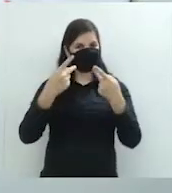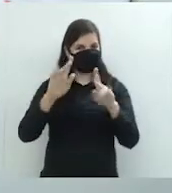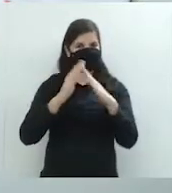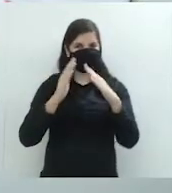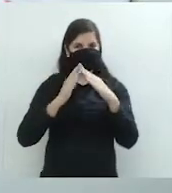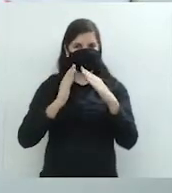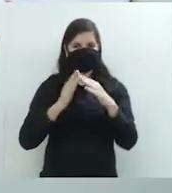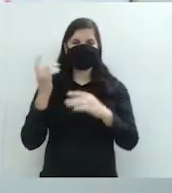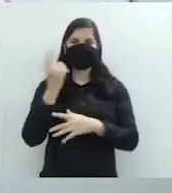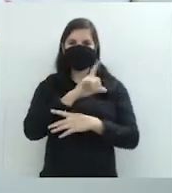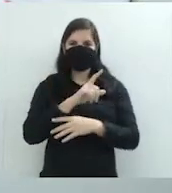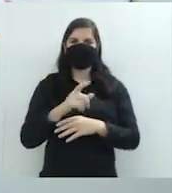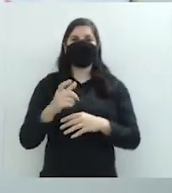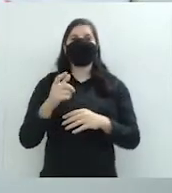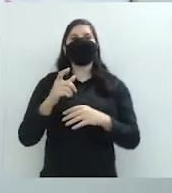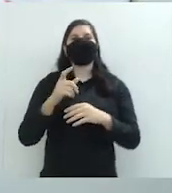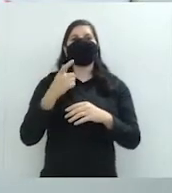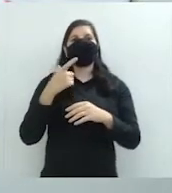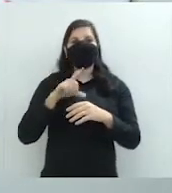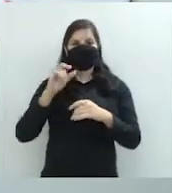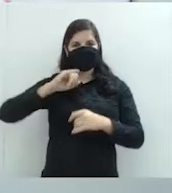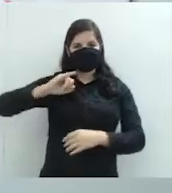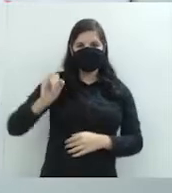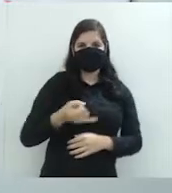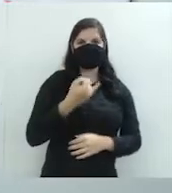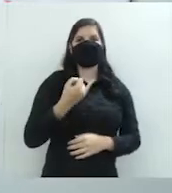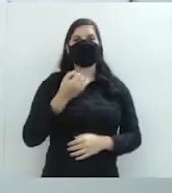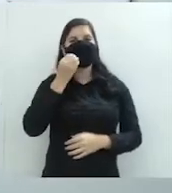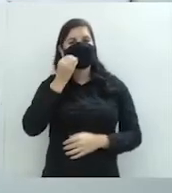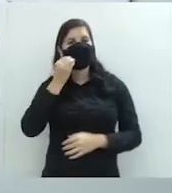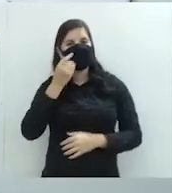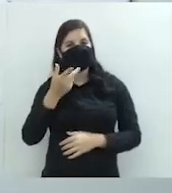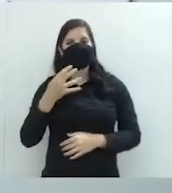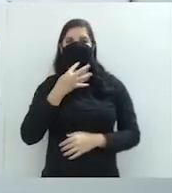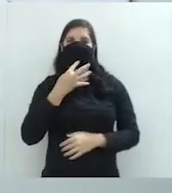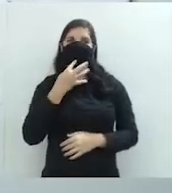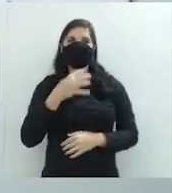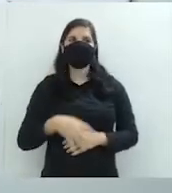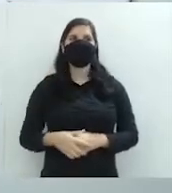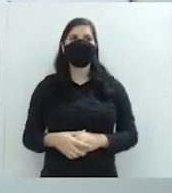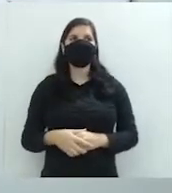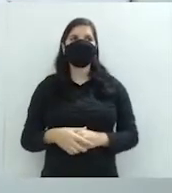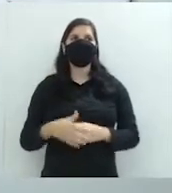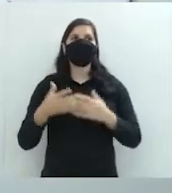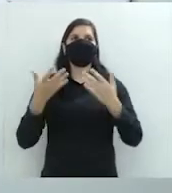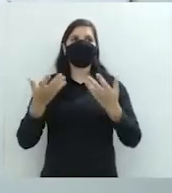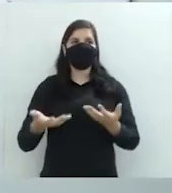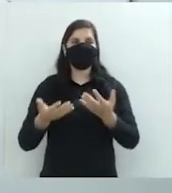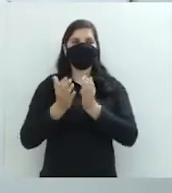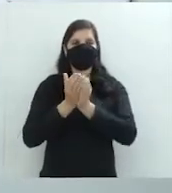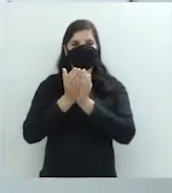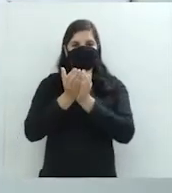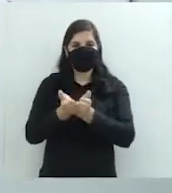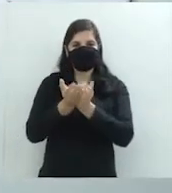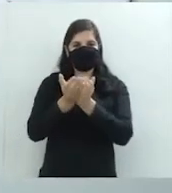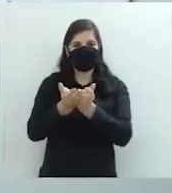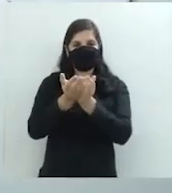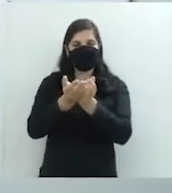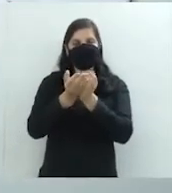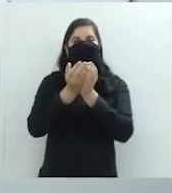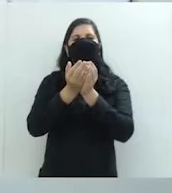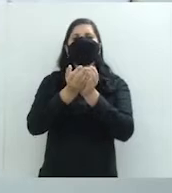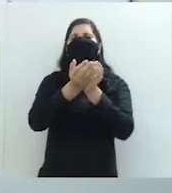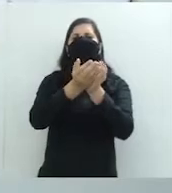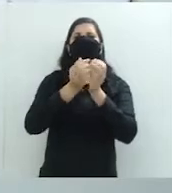Para que você possa simplesmente aproveitar esse conhecimento. Então, expansão ultramarina. O que